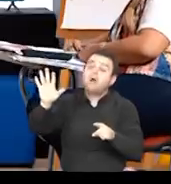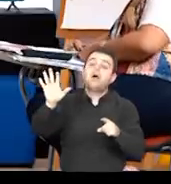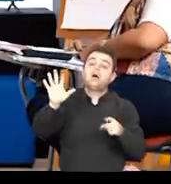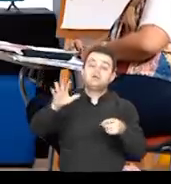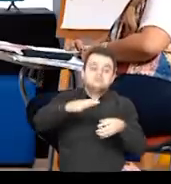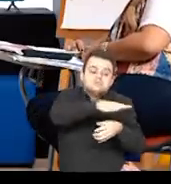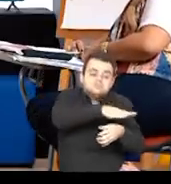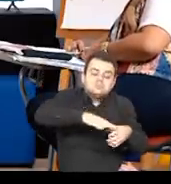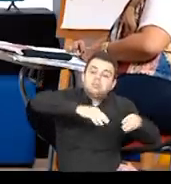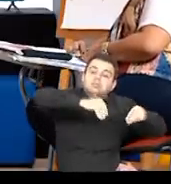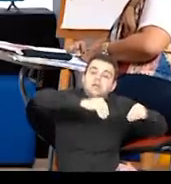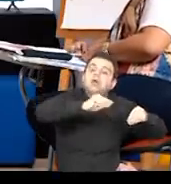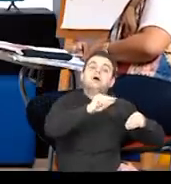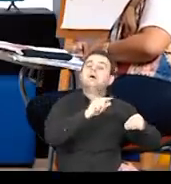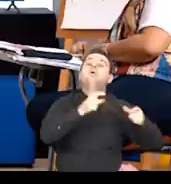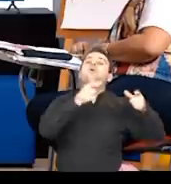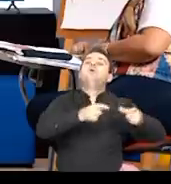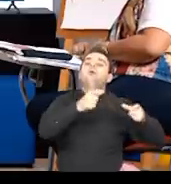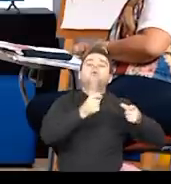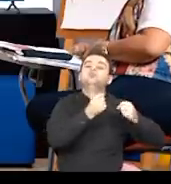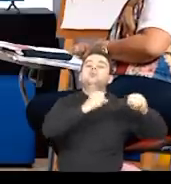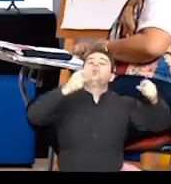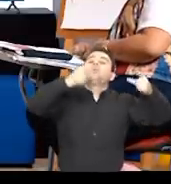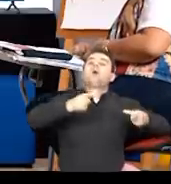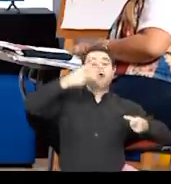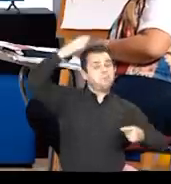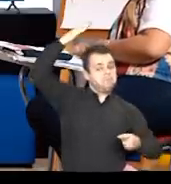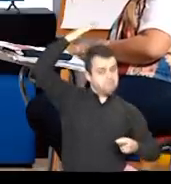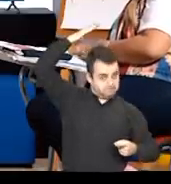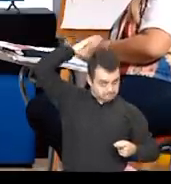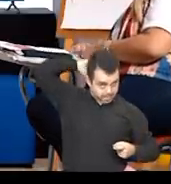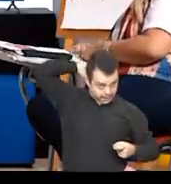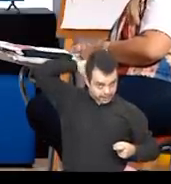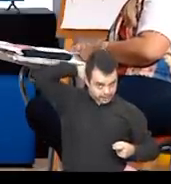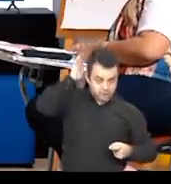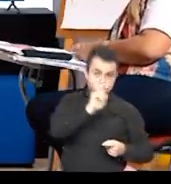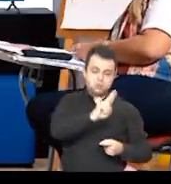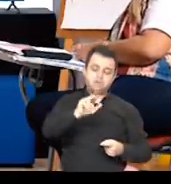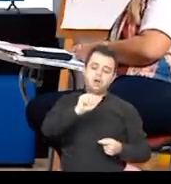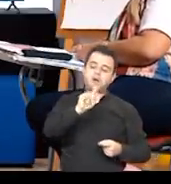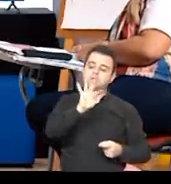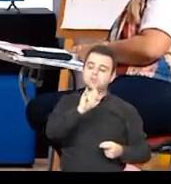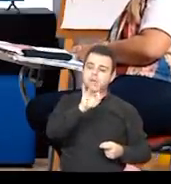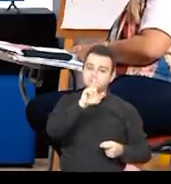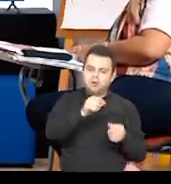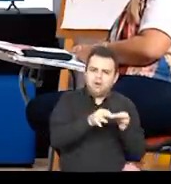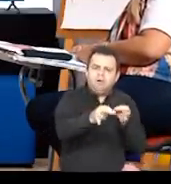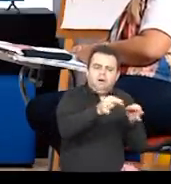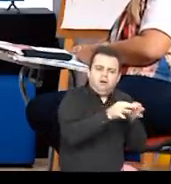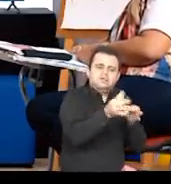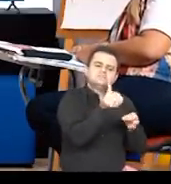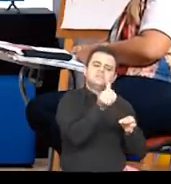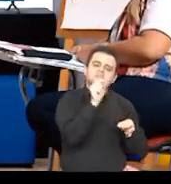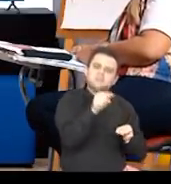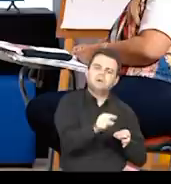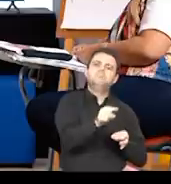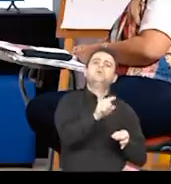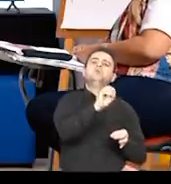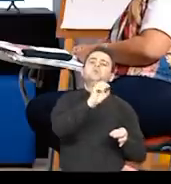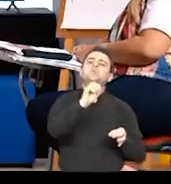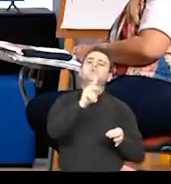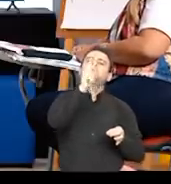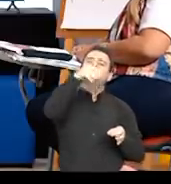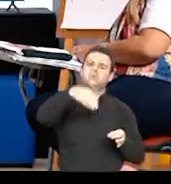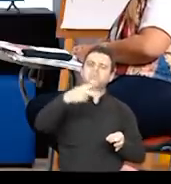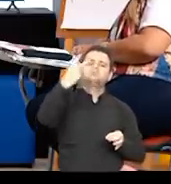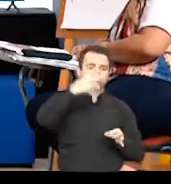O maior município se chama Altamira e fica no estado do Pará, com quase 160 mil quilômetros quadrados de extensão.